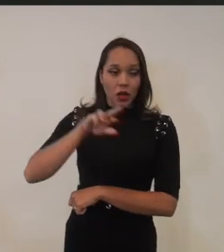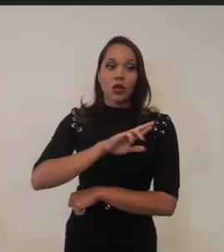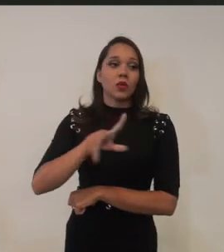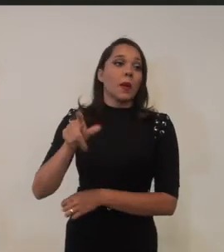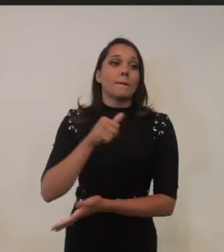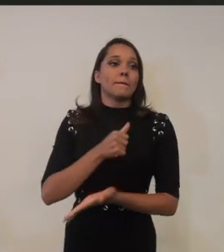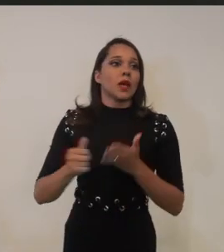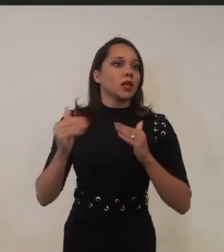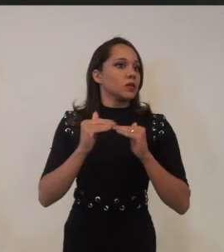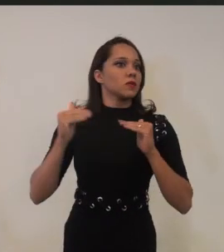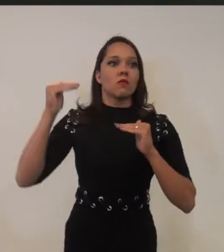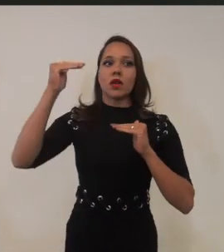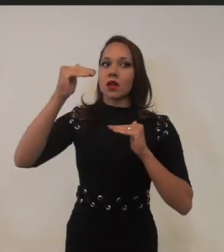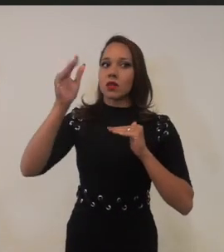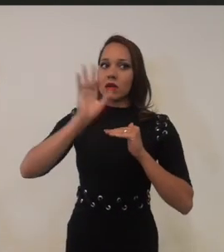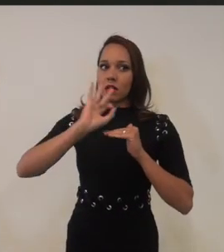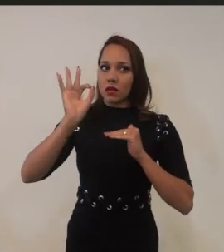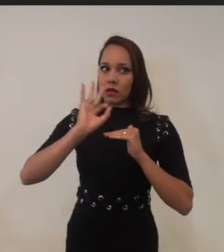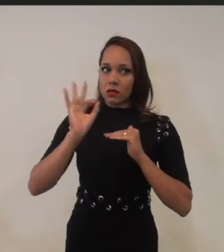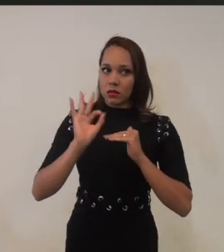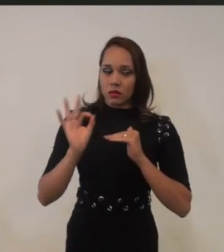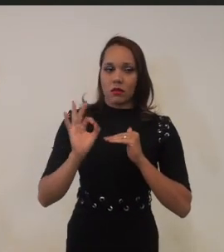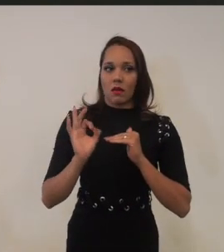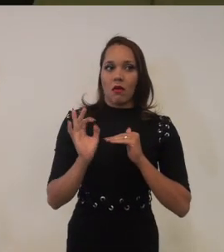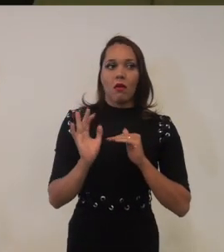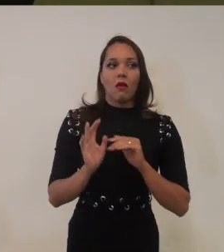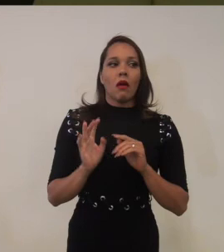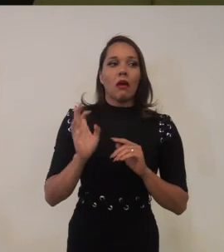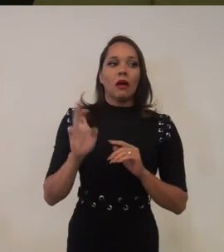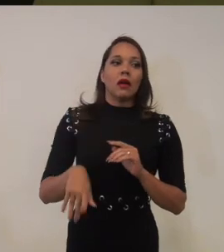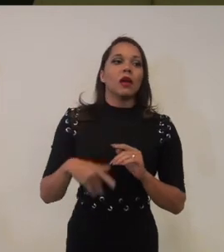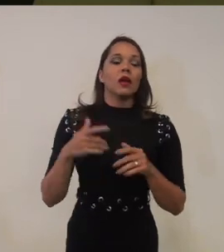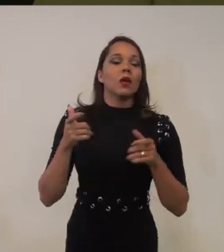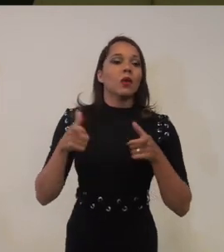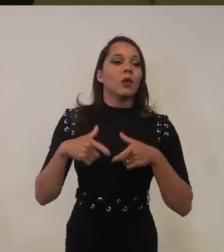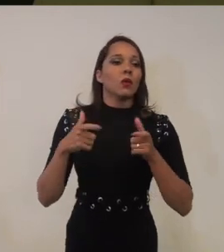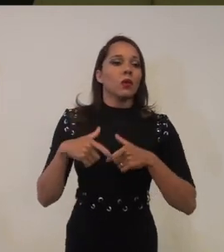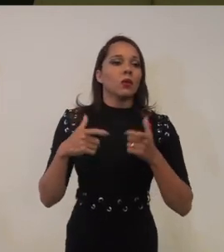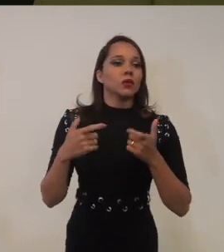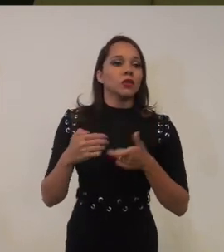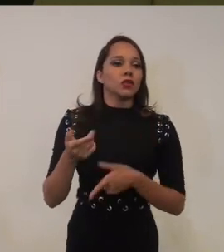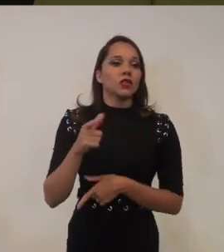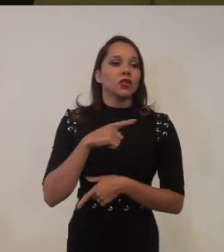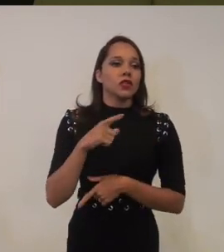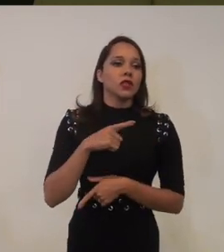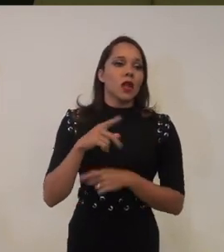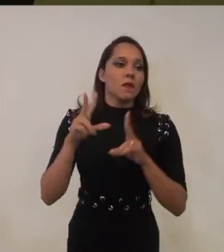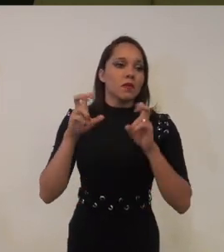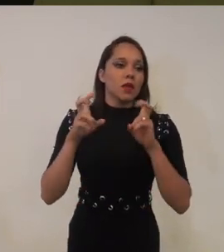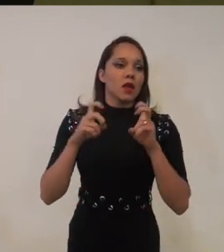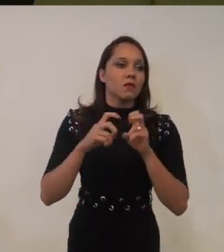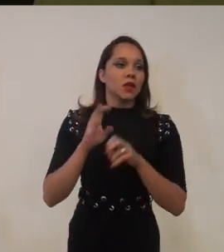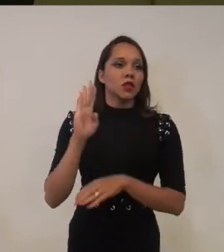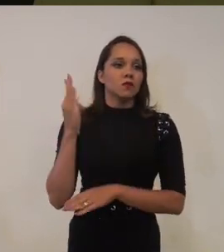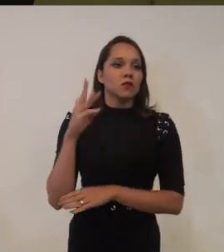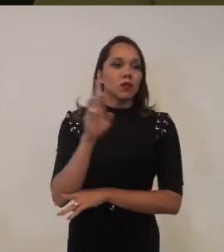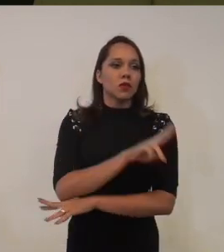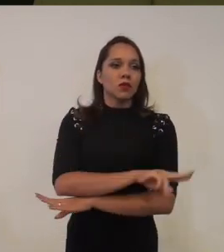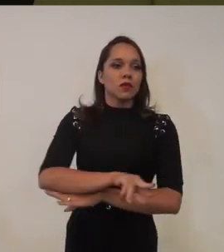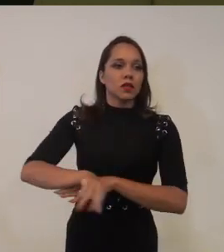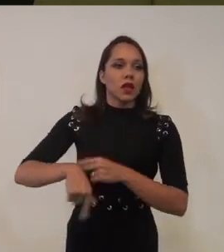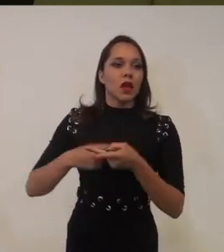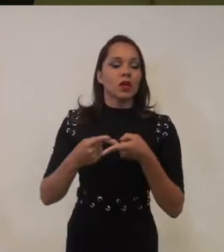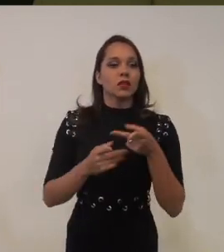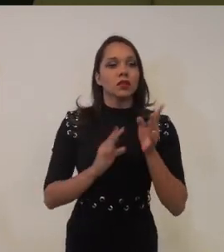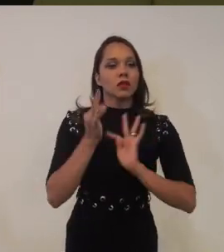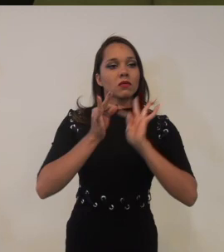de soberania de qualquer um dos países, mas é onde temas de biodiversidade,